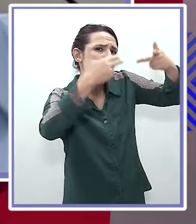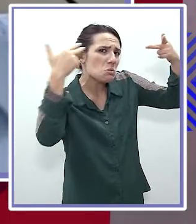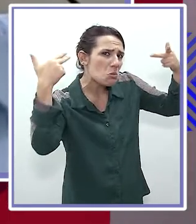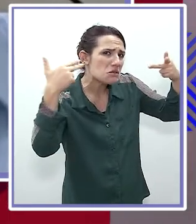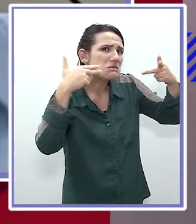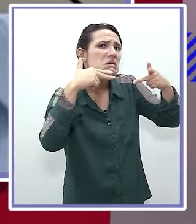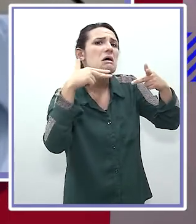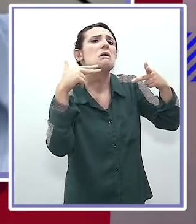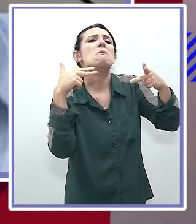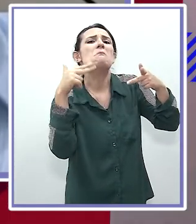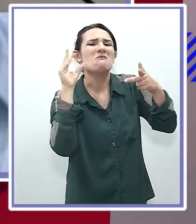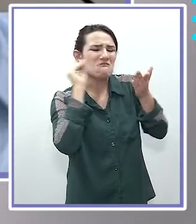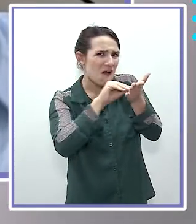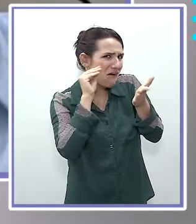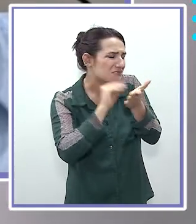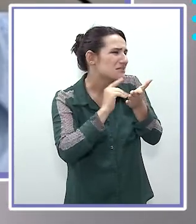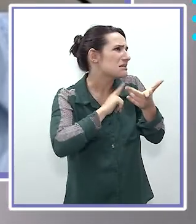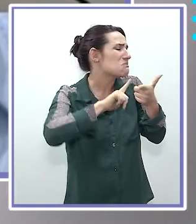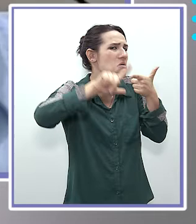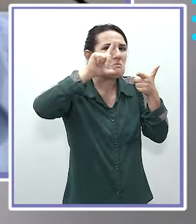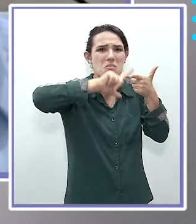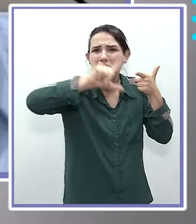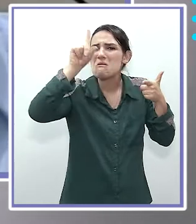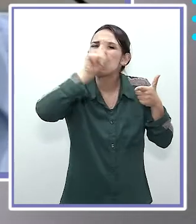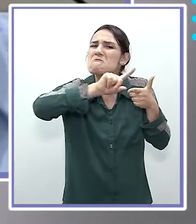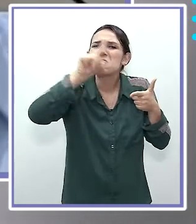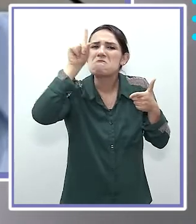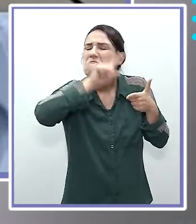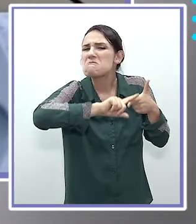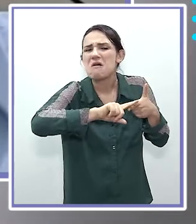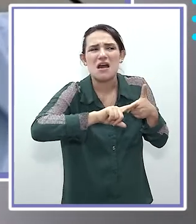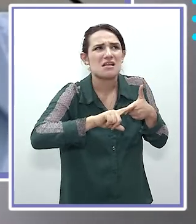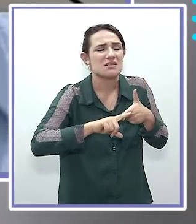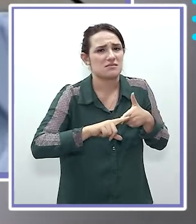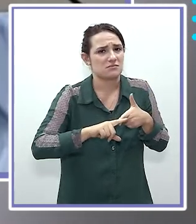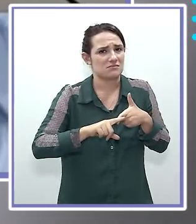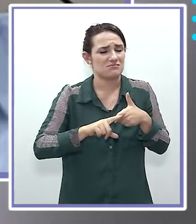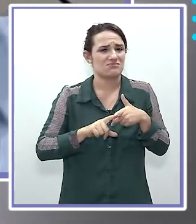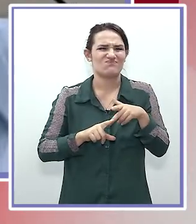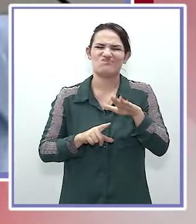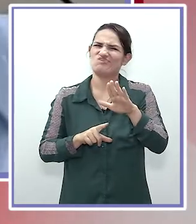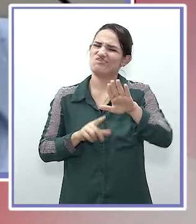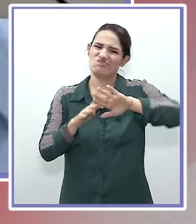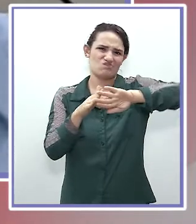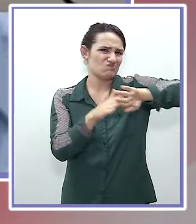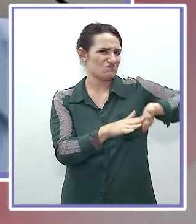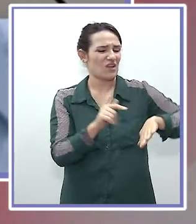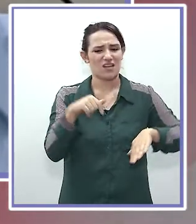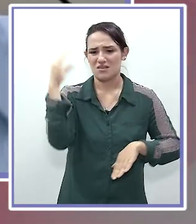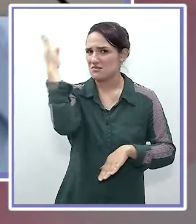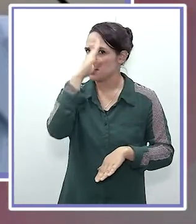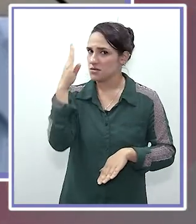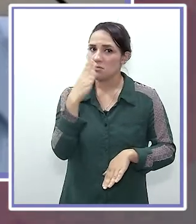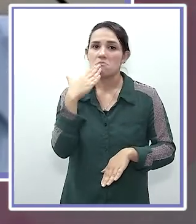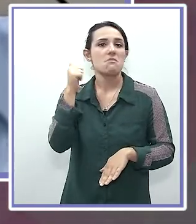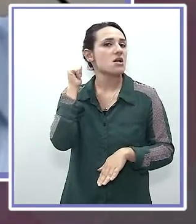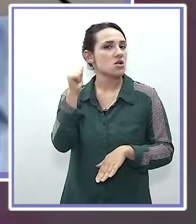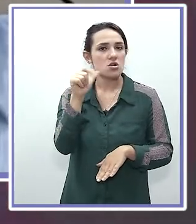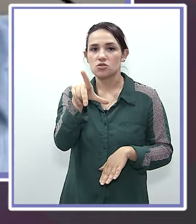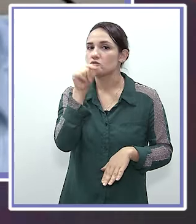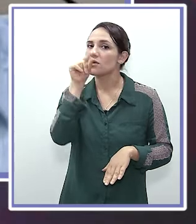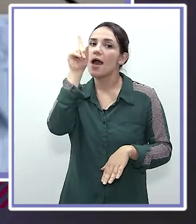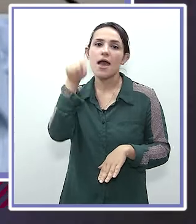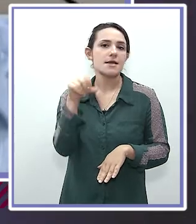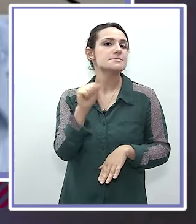outras razões. Então, eu acredito que se tivesse que começar do zero hoje, a melhor opção para o Brasil seria, sim,